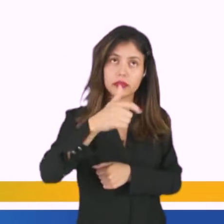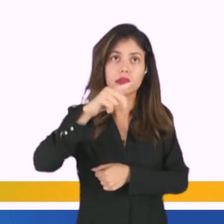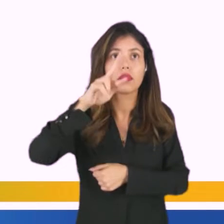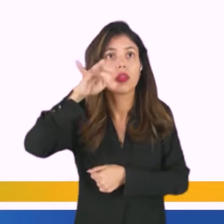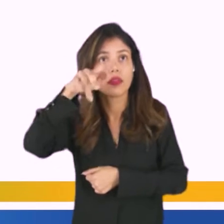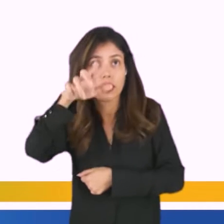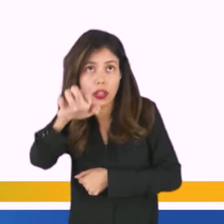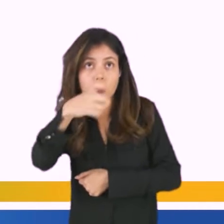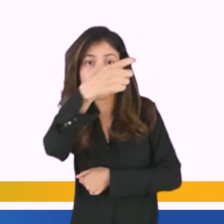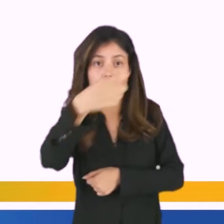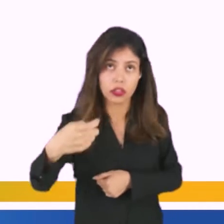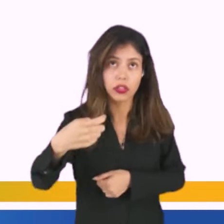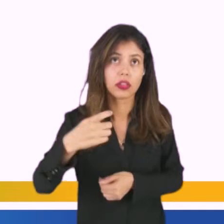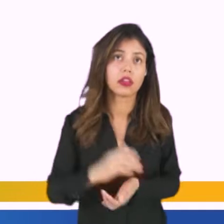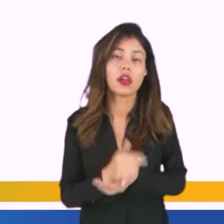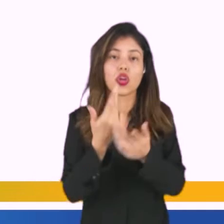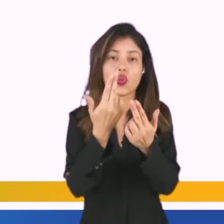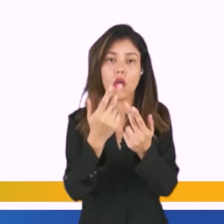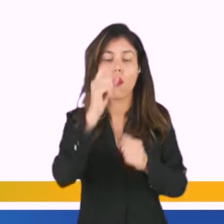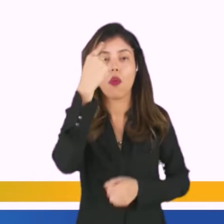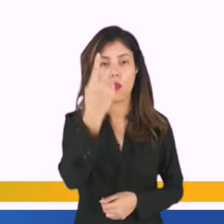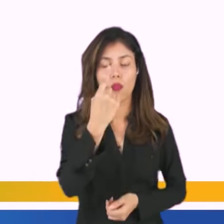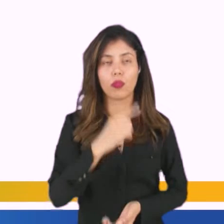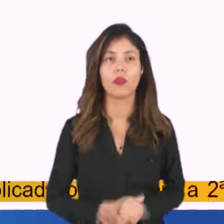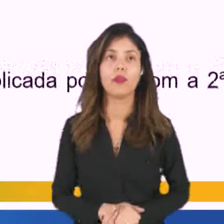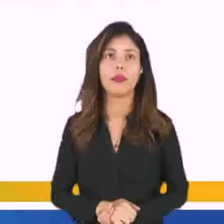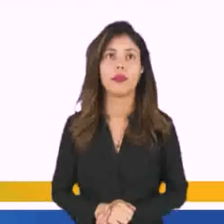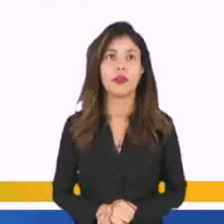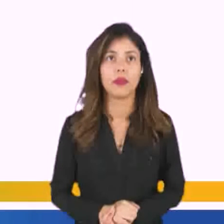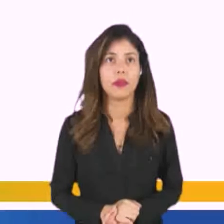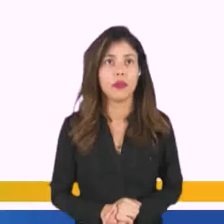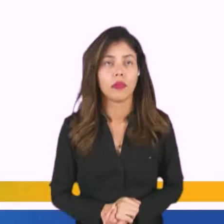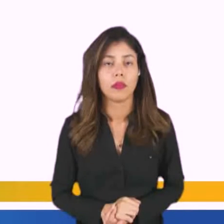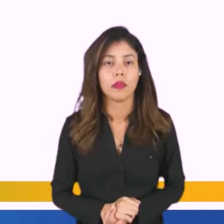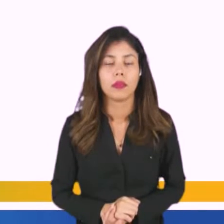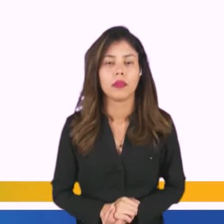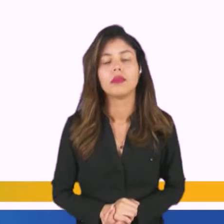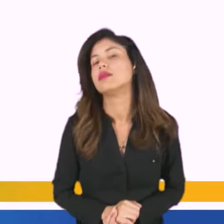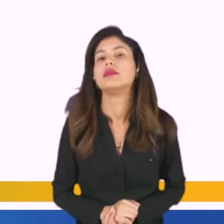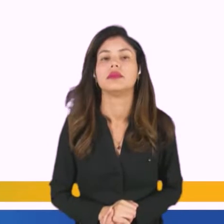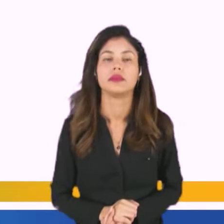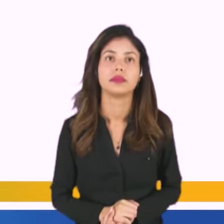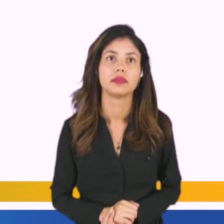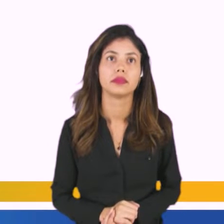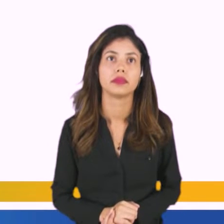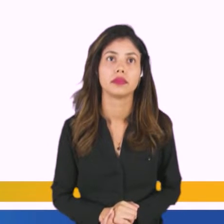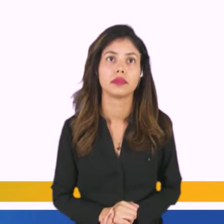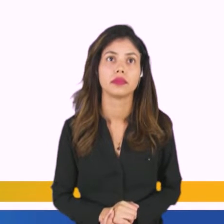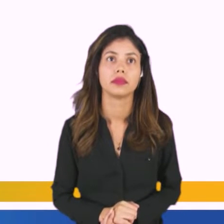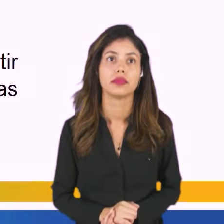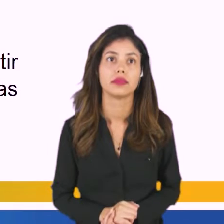primeiro coeficiente x seja igual a 1. Então, nós vamos ter,